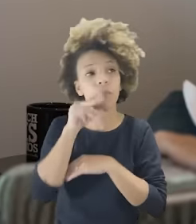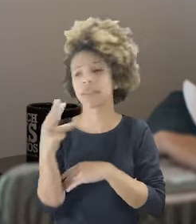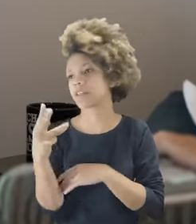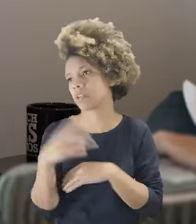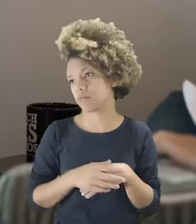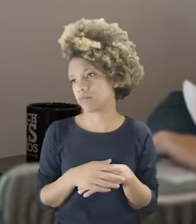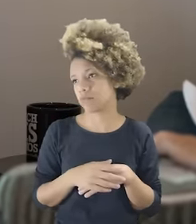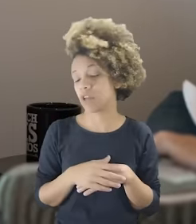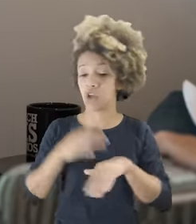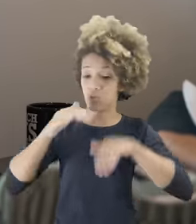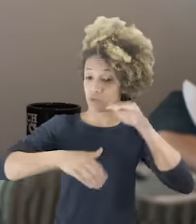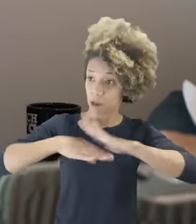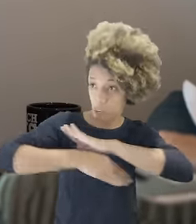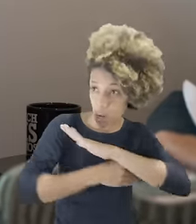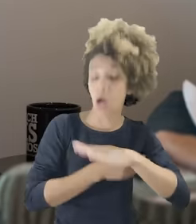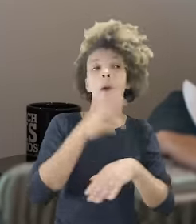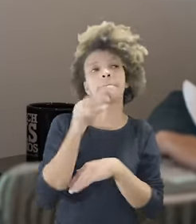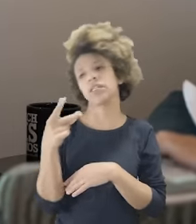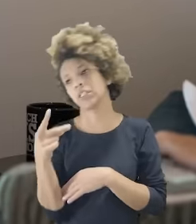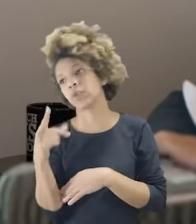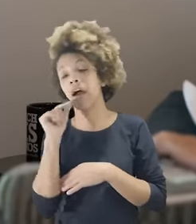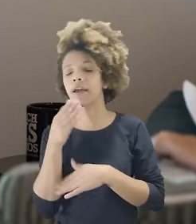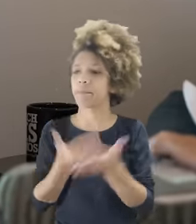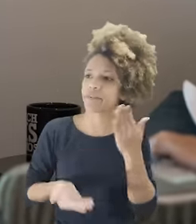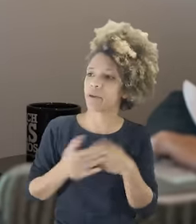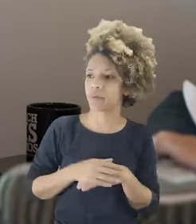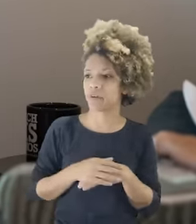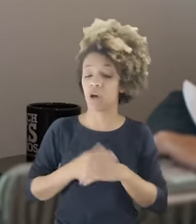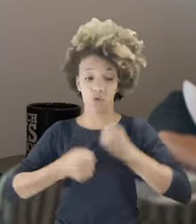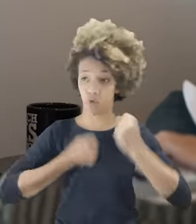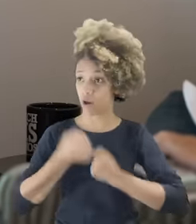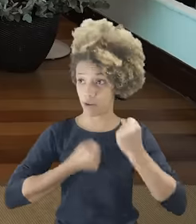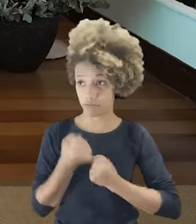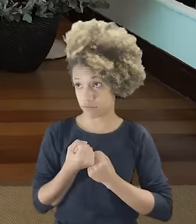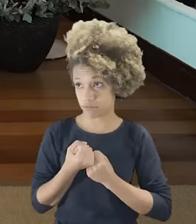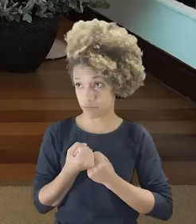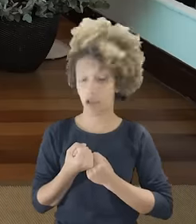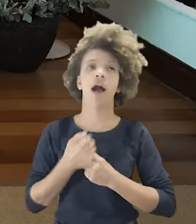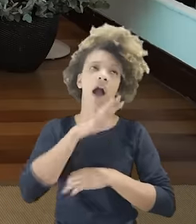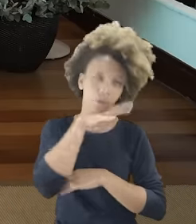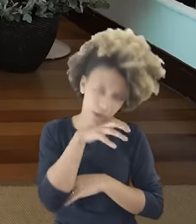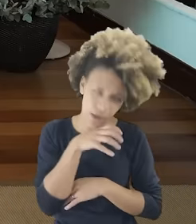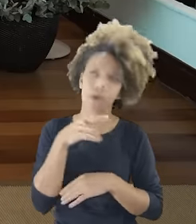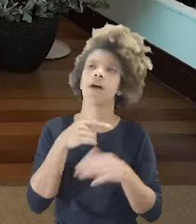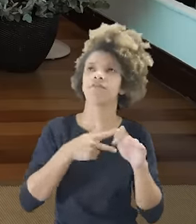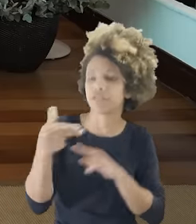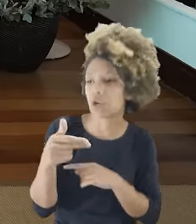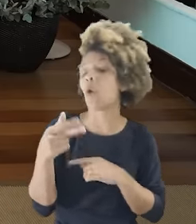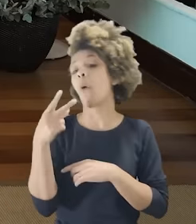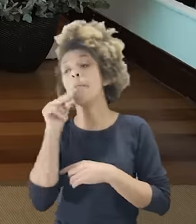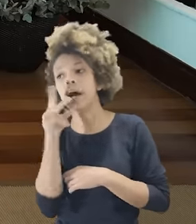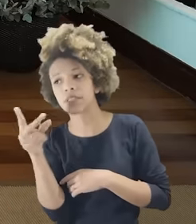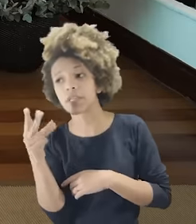em segundo lugar no nado o tubarão ganhou o pato ficou em segundo lugar águia perdeu correndo a era um leão o leão ganhou o pato ficou